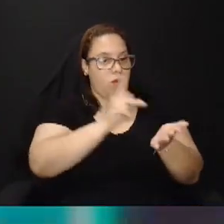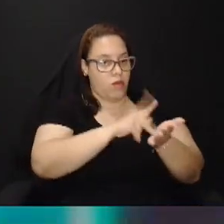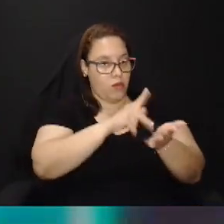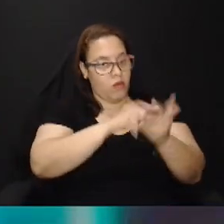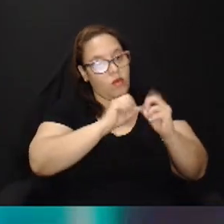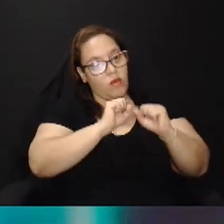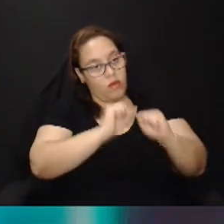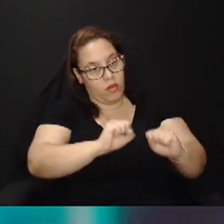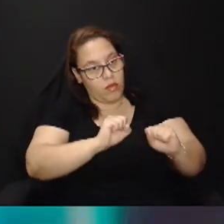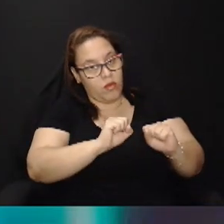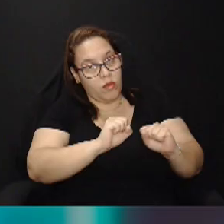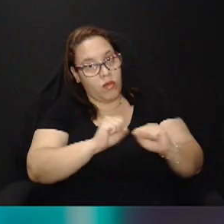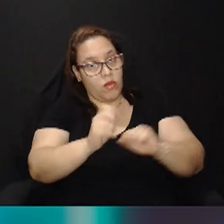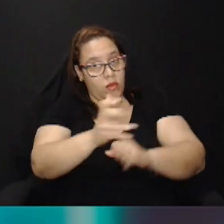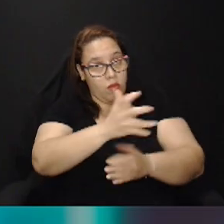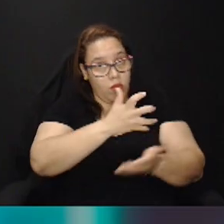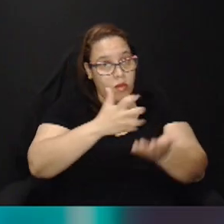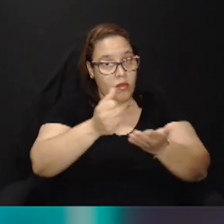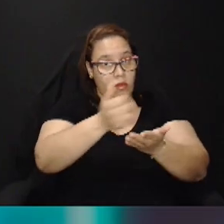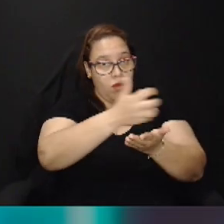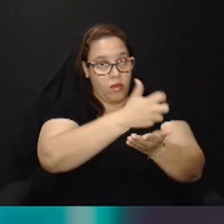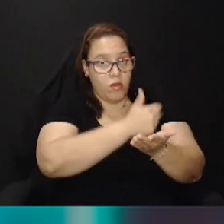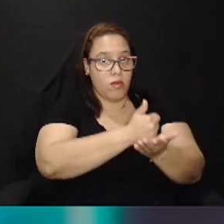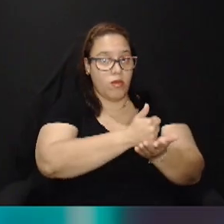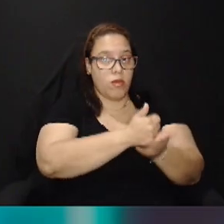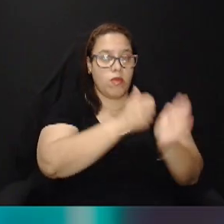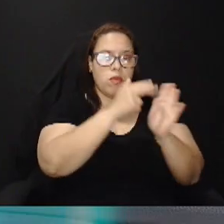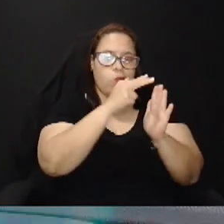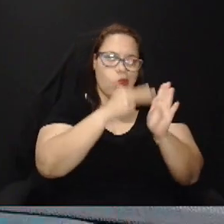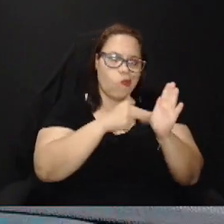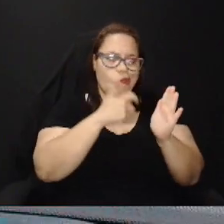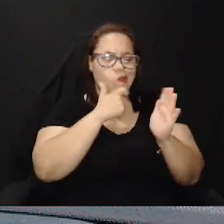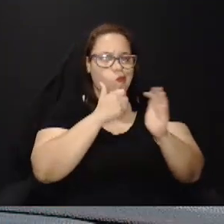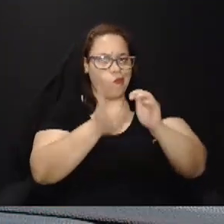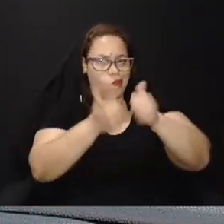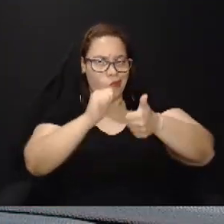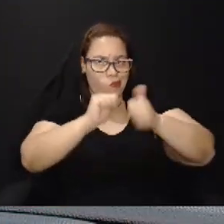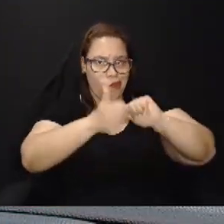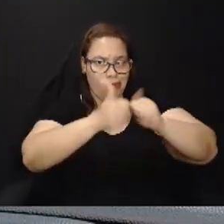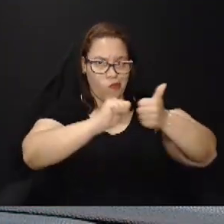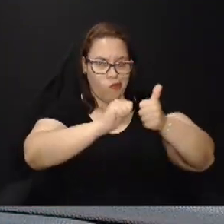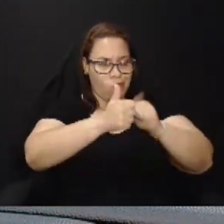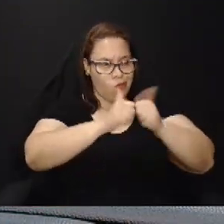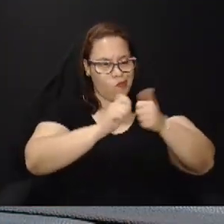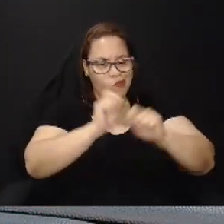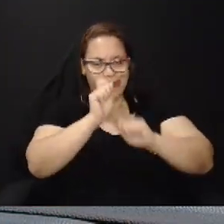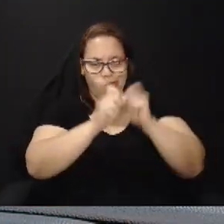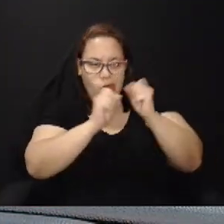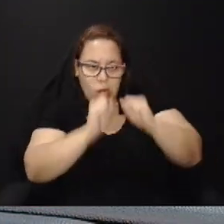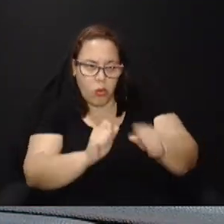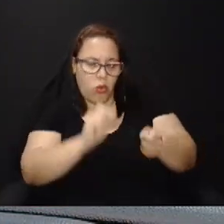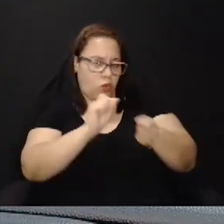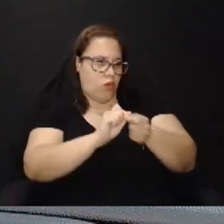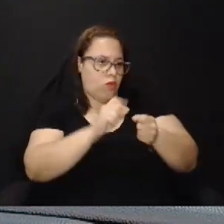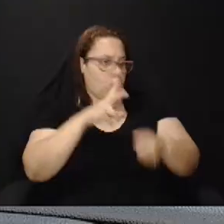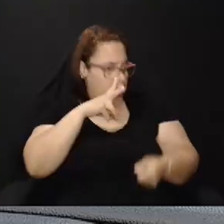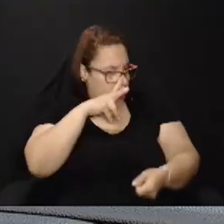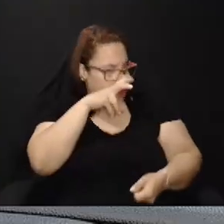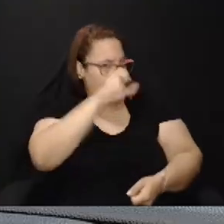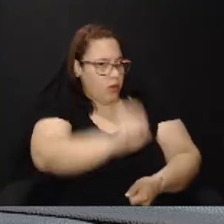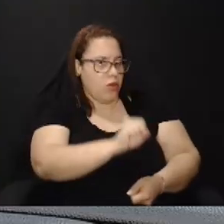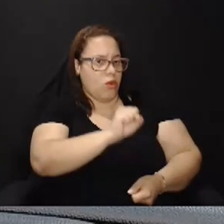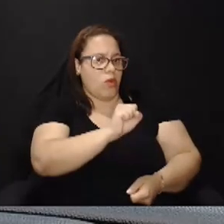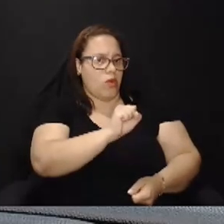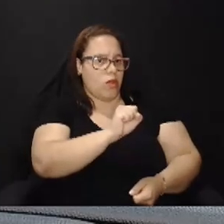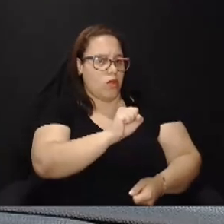né, trazer essa leitura de mapear o que a gente pode fazer para fortalecer essas ações. Então,